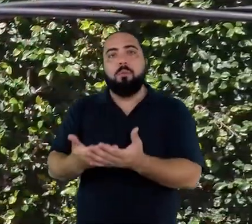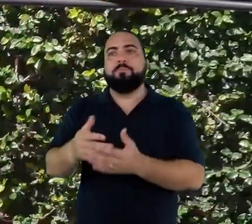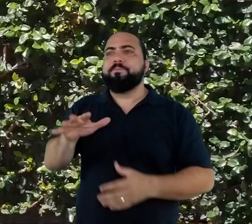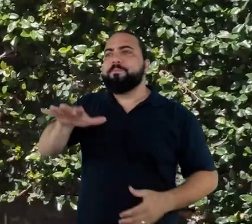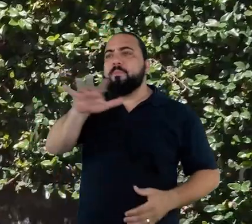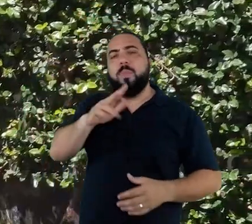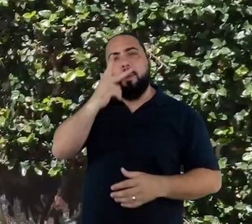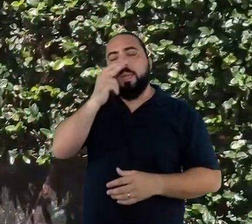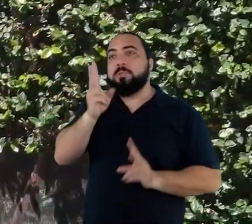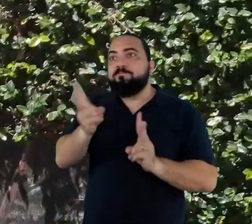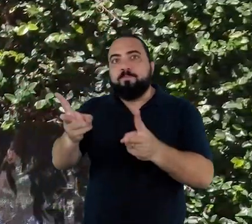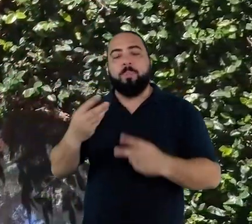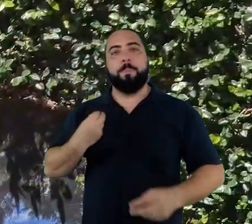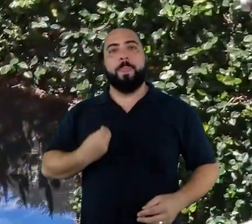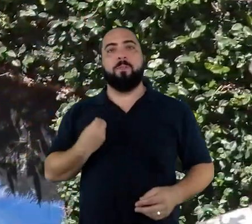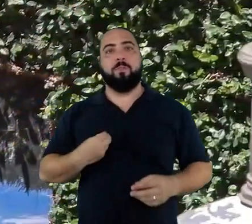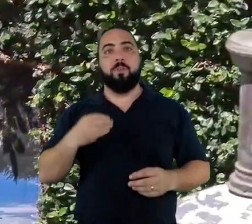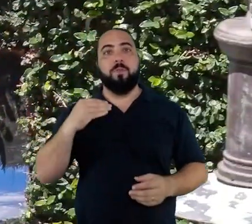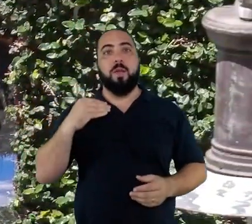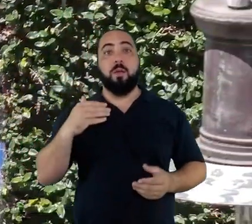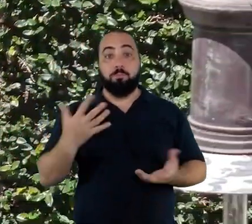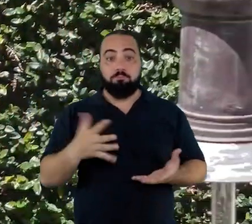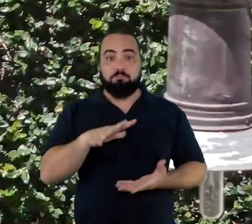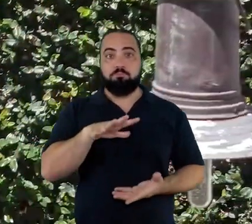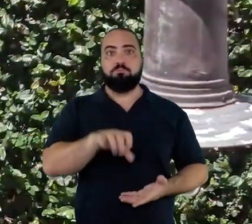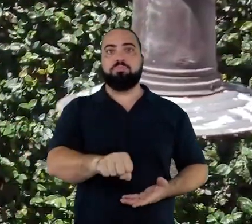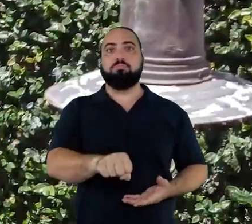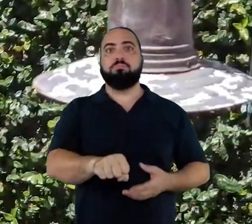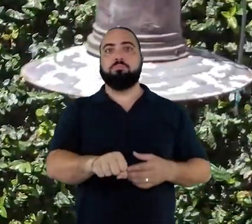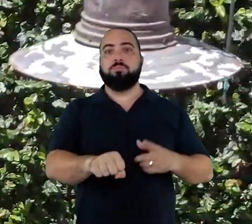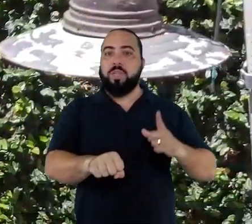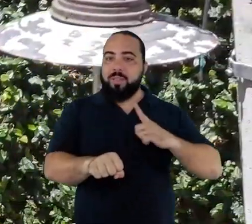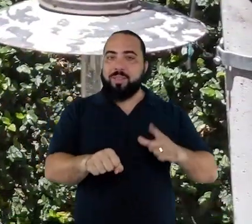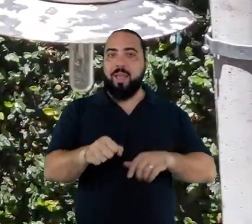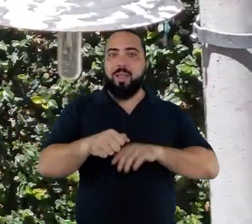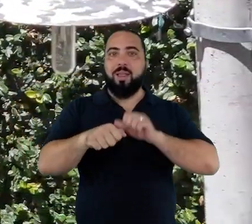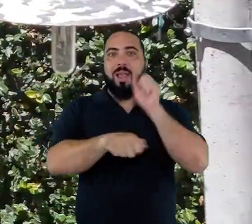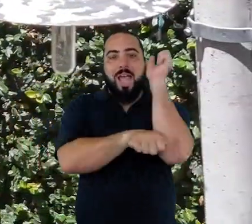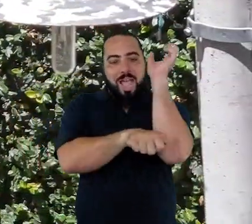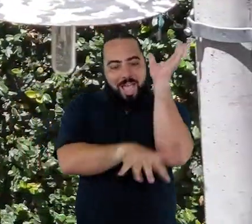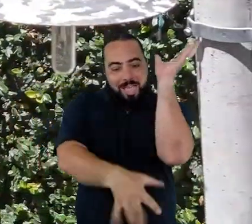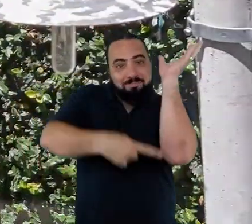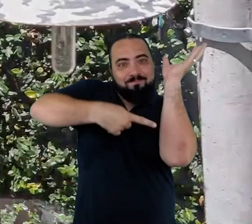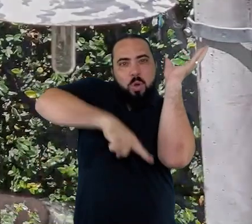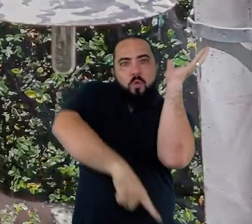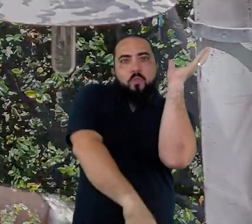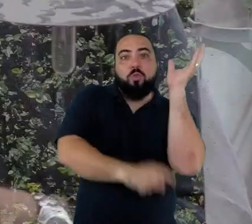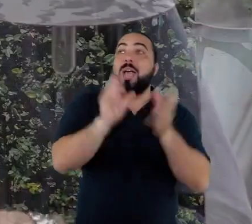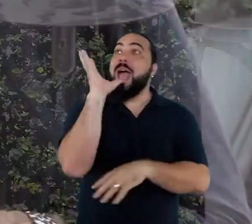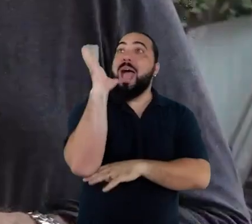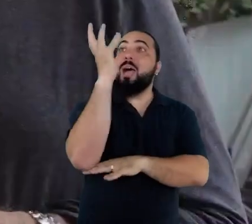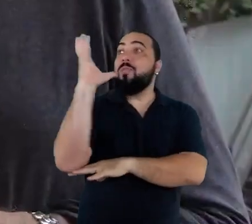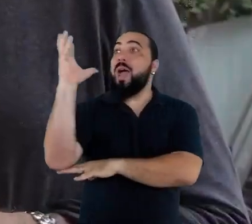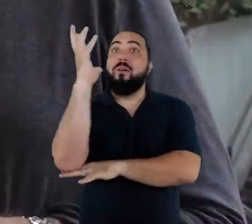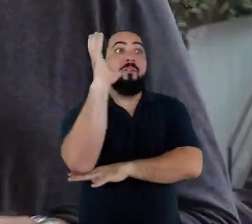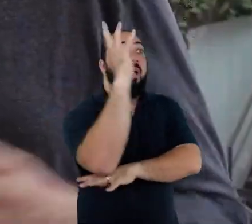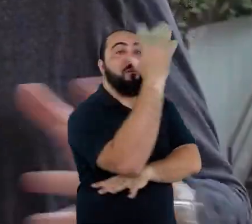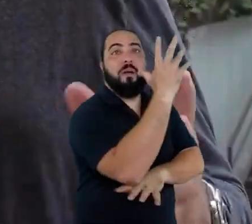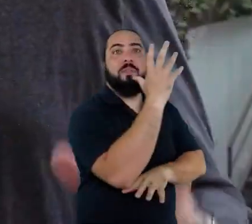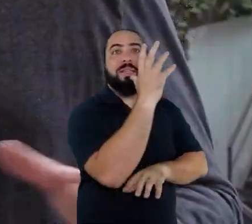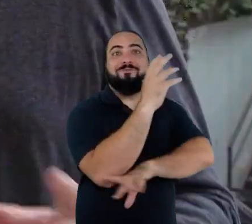ancestralidade ela se mantém viva, né? No solo fértil, né? Nas raízes profundas das nossas árvores,